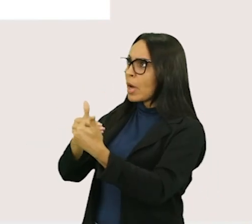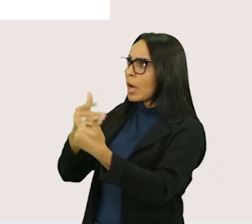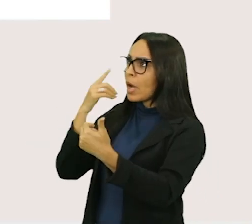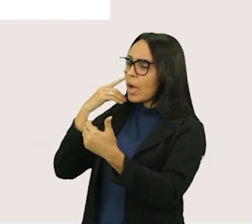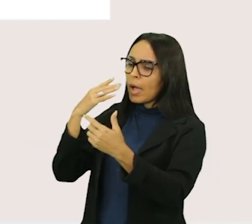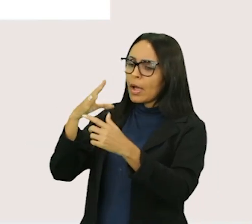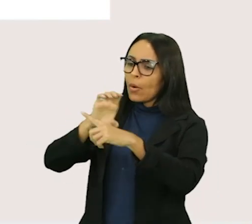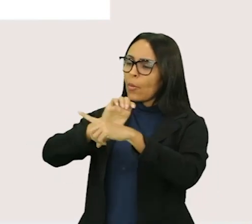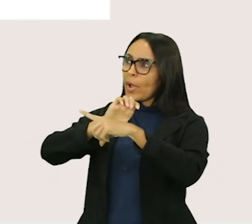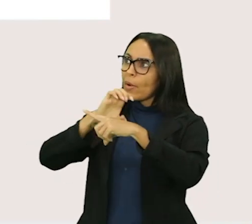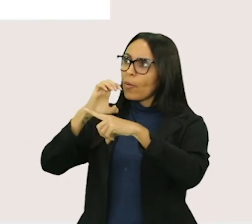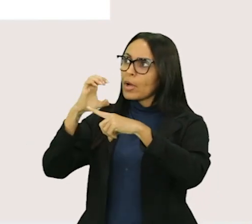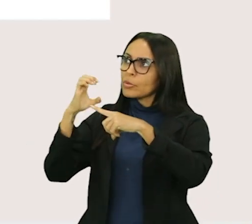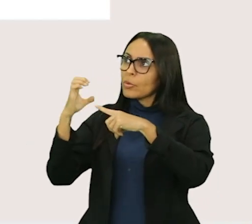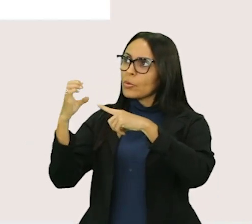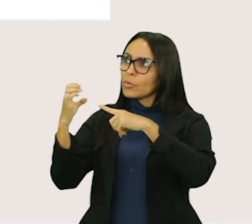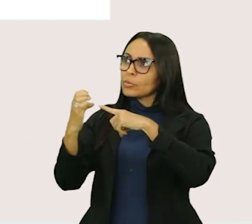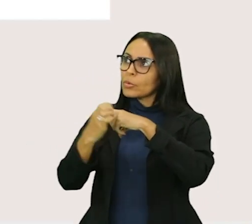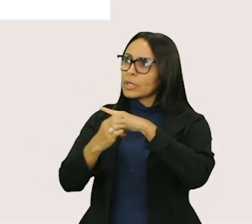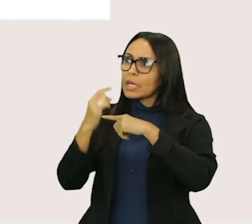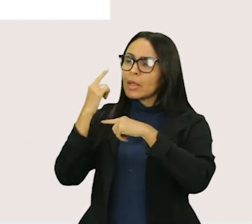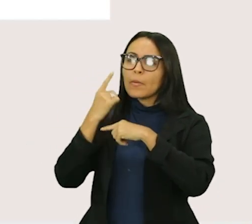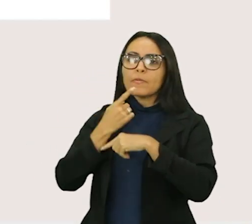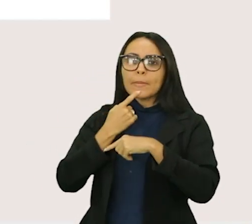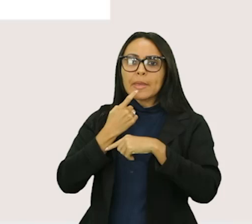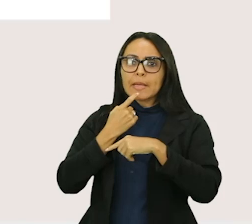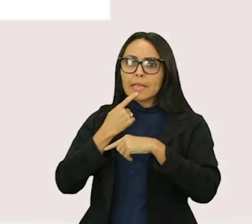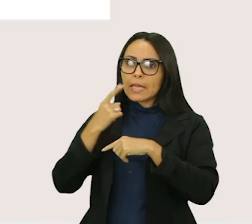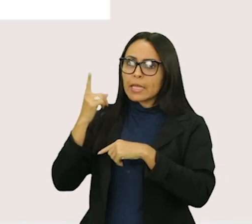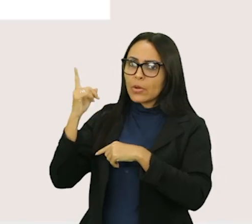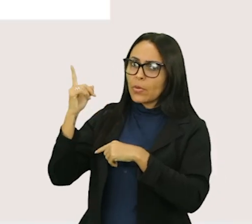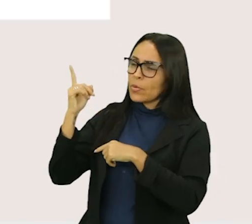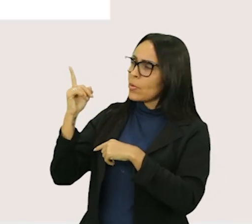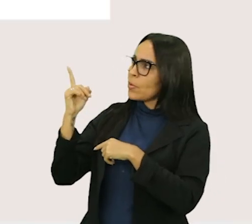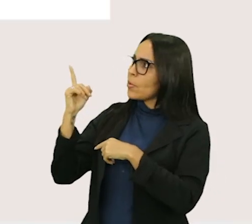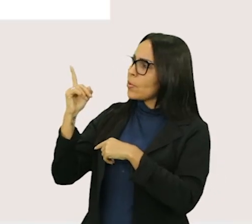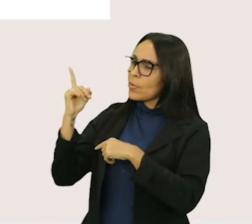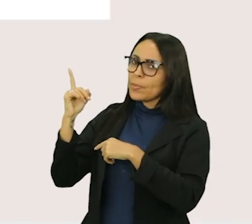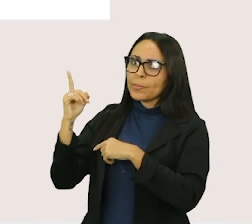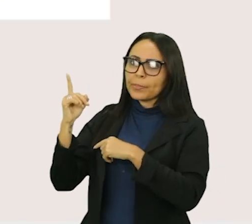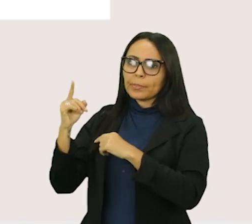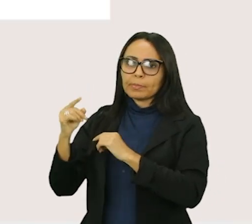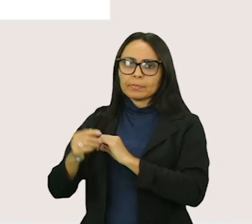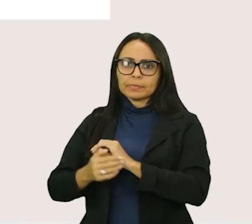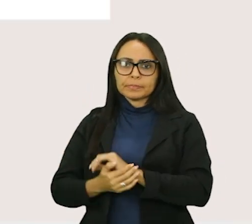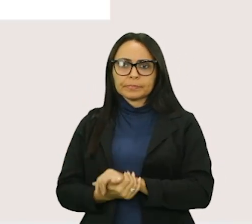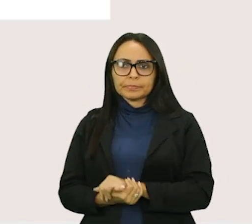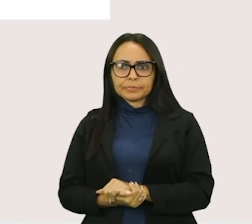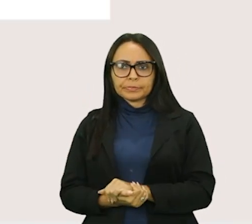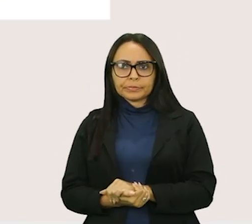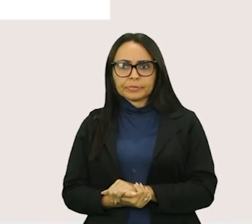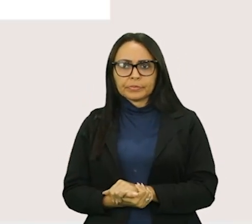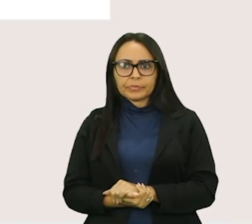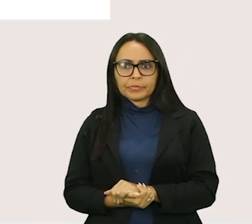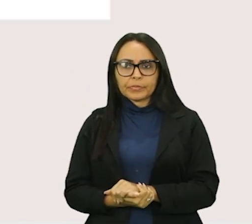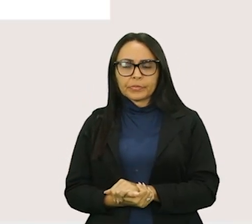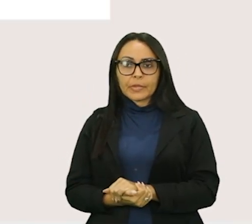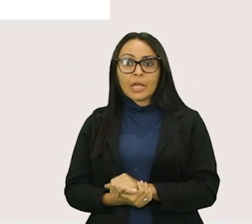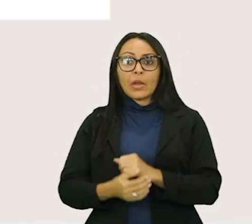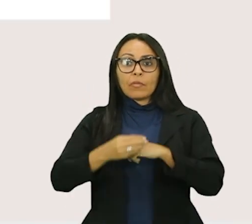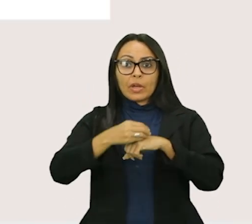está aparecendo com a linhazinha ali vermelha, elas tendem a ser mais quentes. Então, lá vai uma